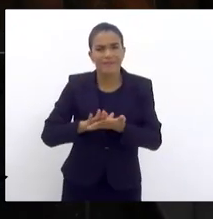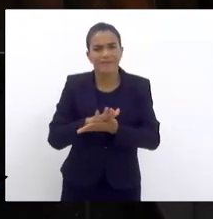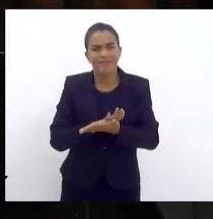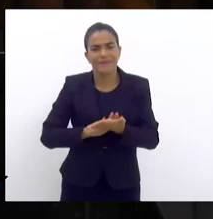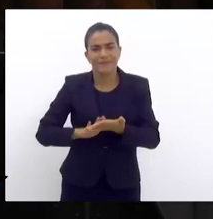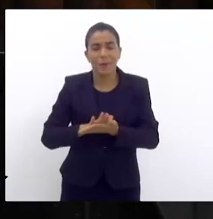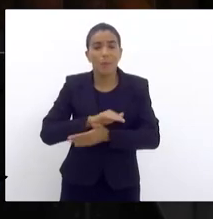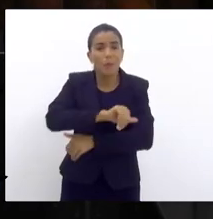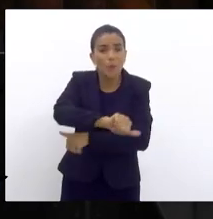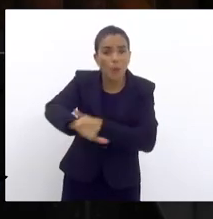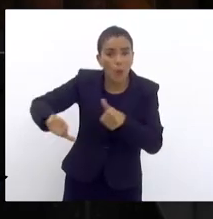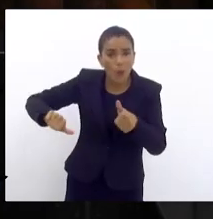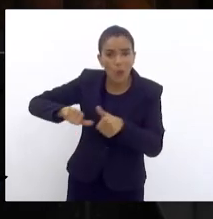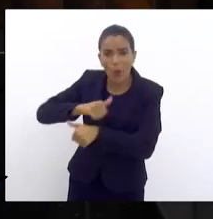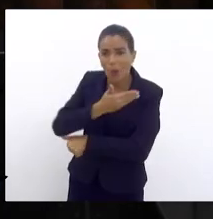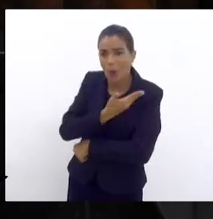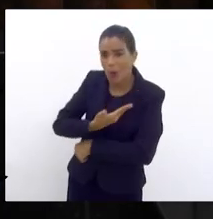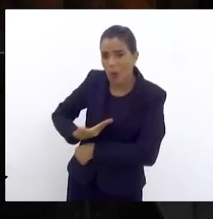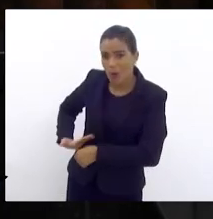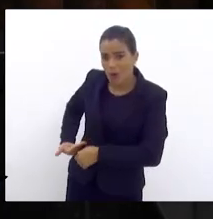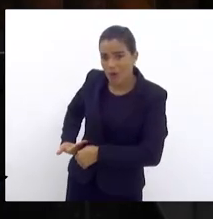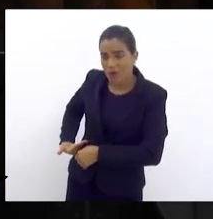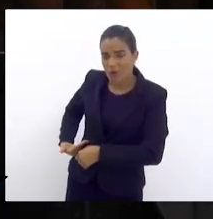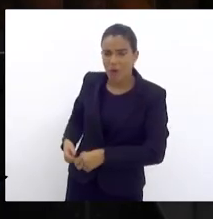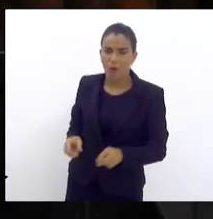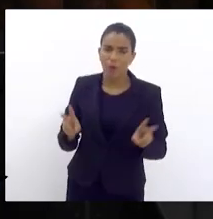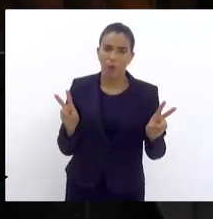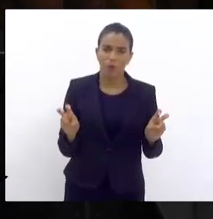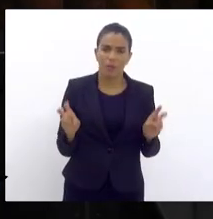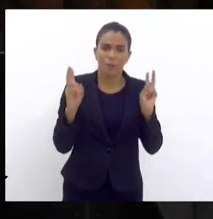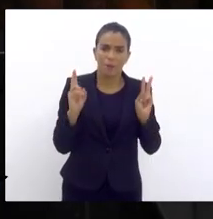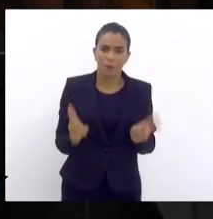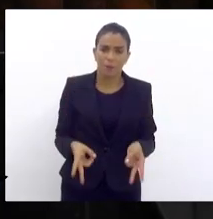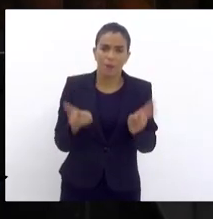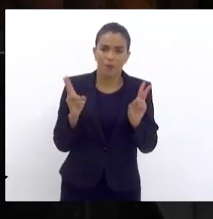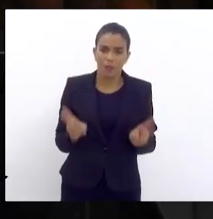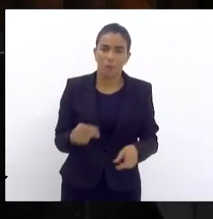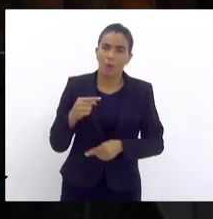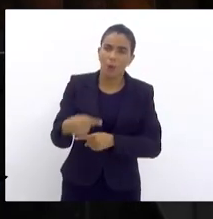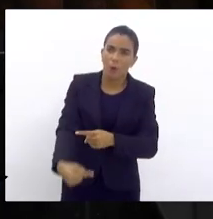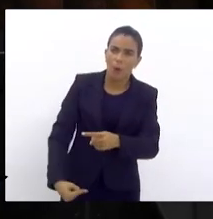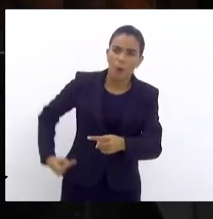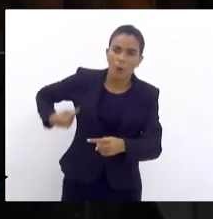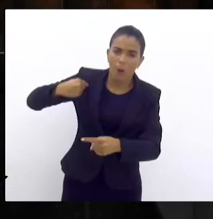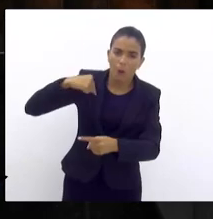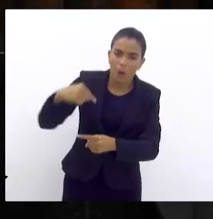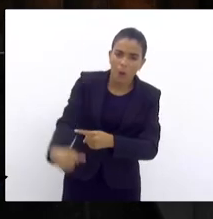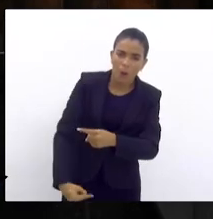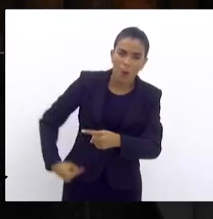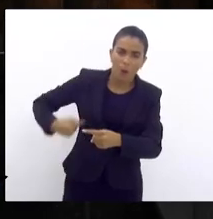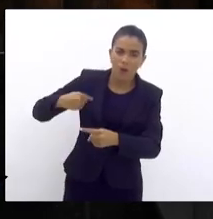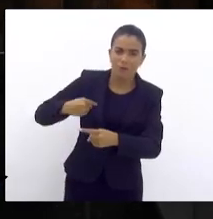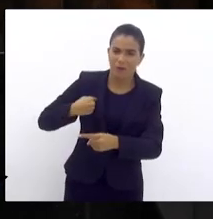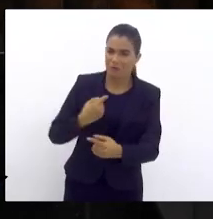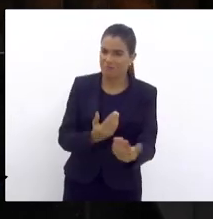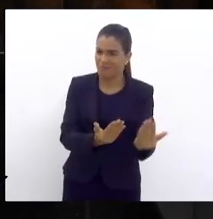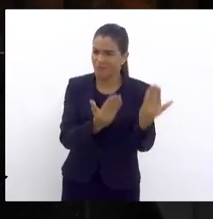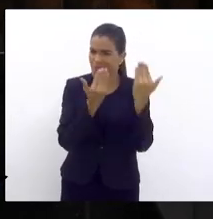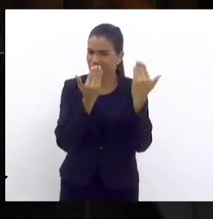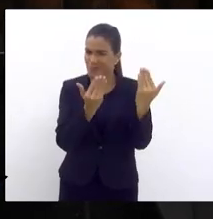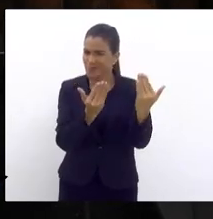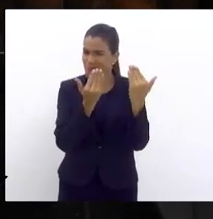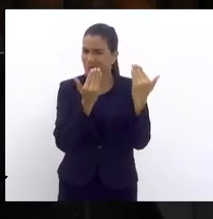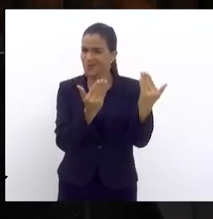mudou o governo e o tema continua se arrastar desconfia-se